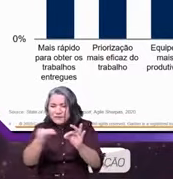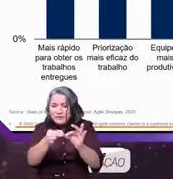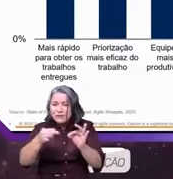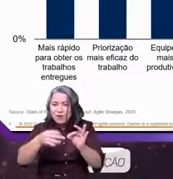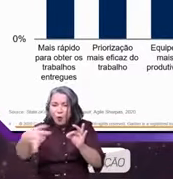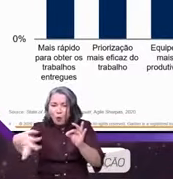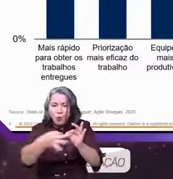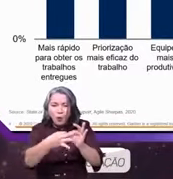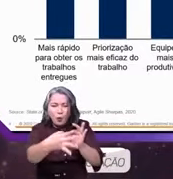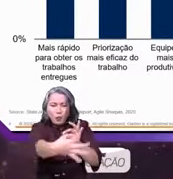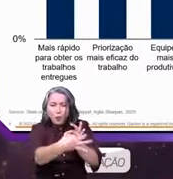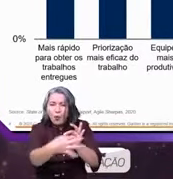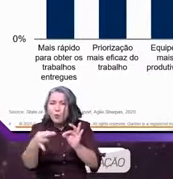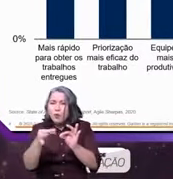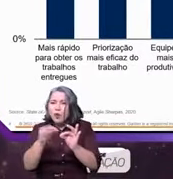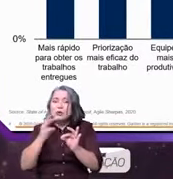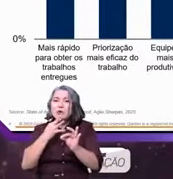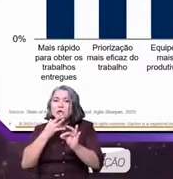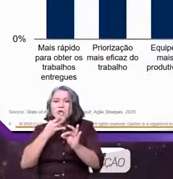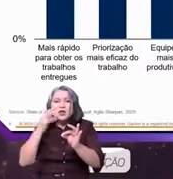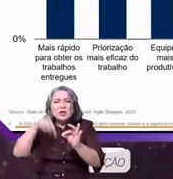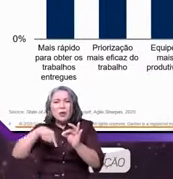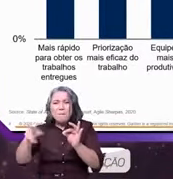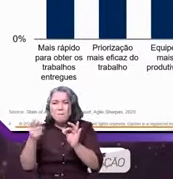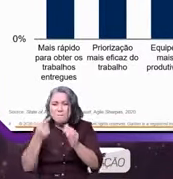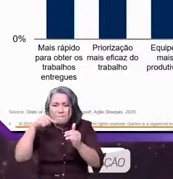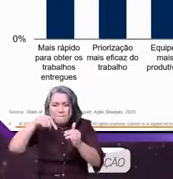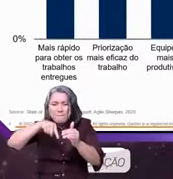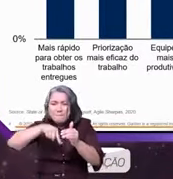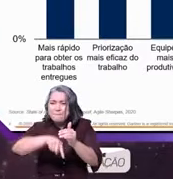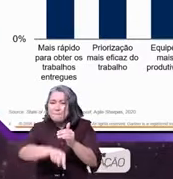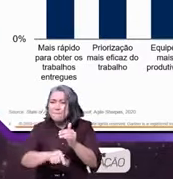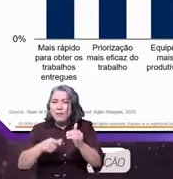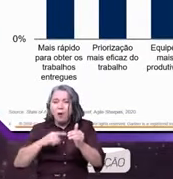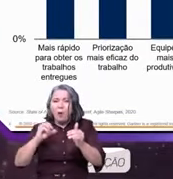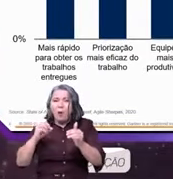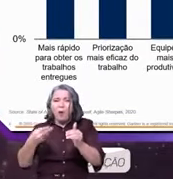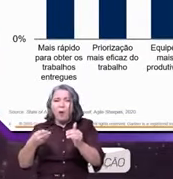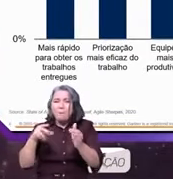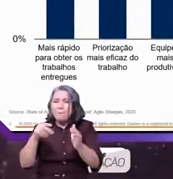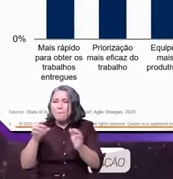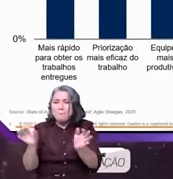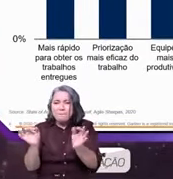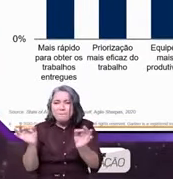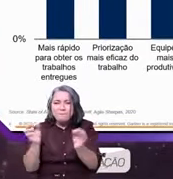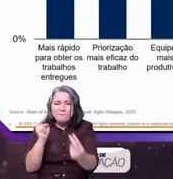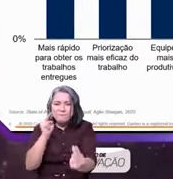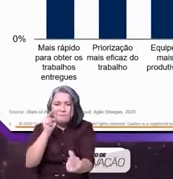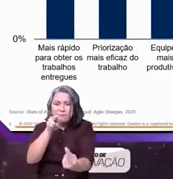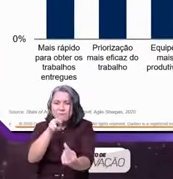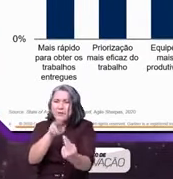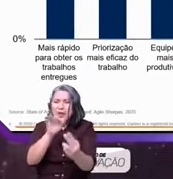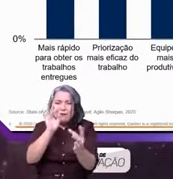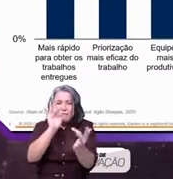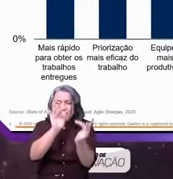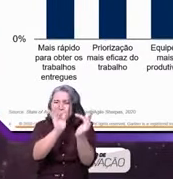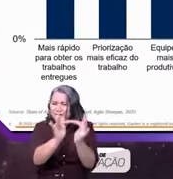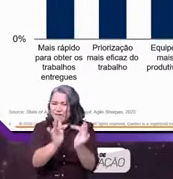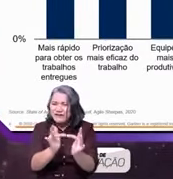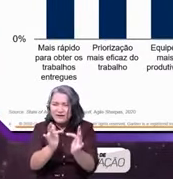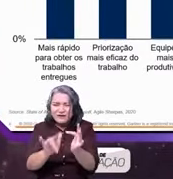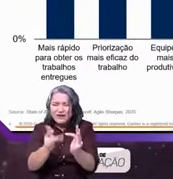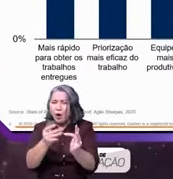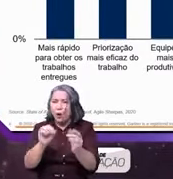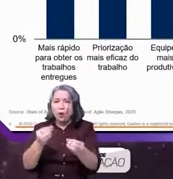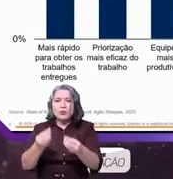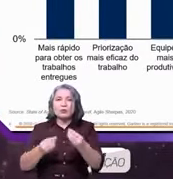transporte de um conhecimento tão específico de gestão de projetos, de software, a partir de metodologia